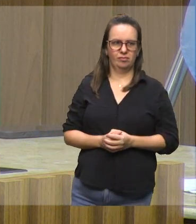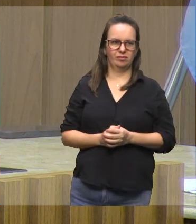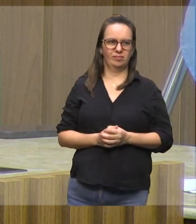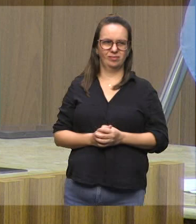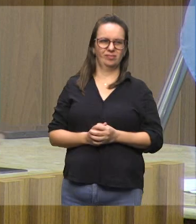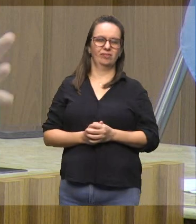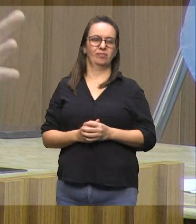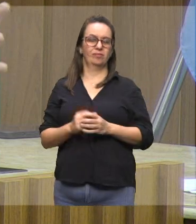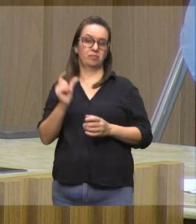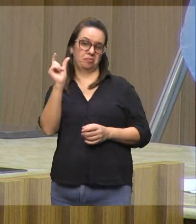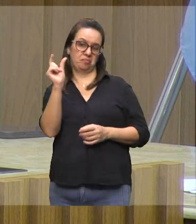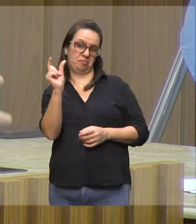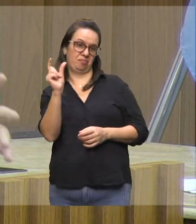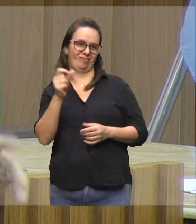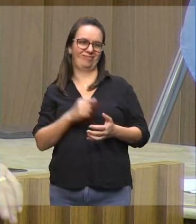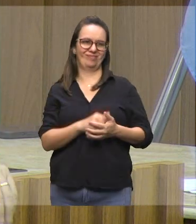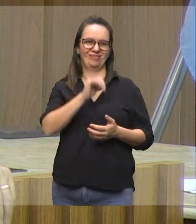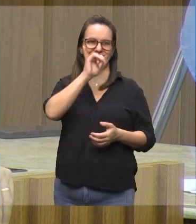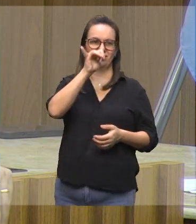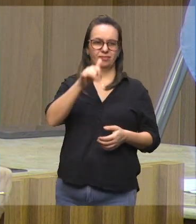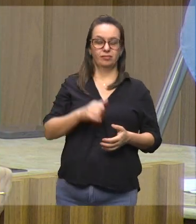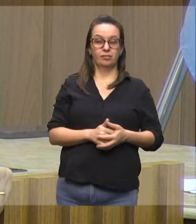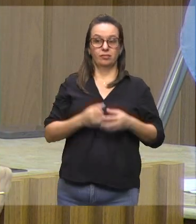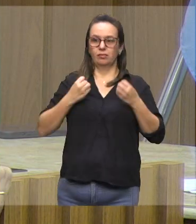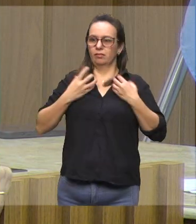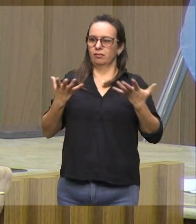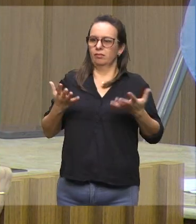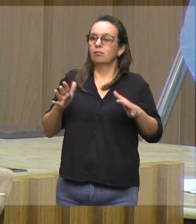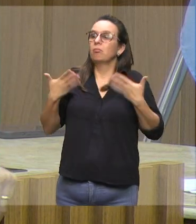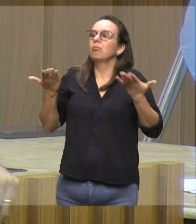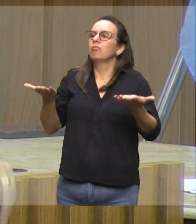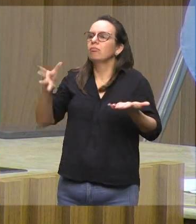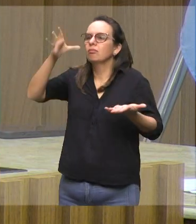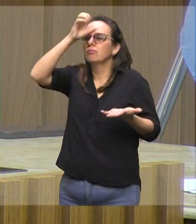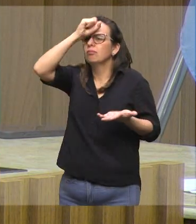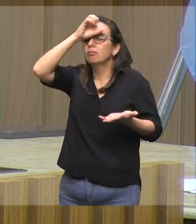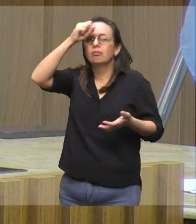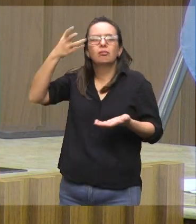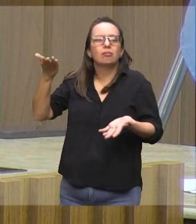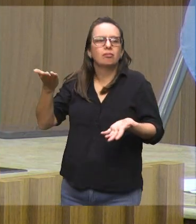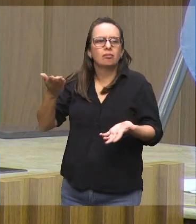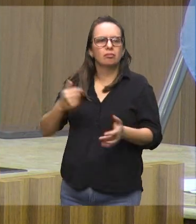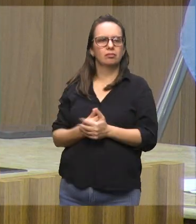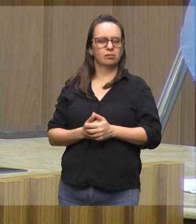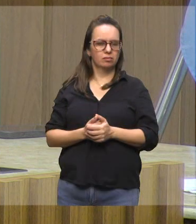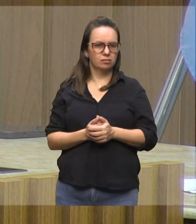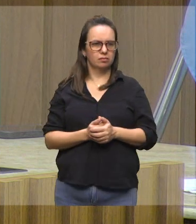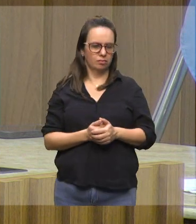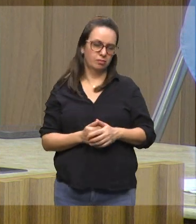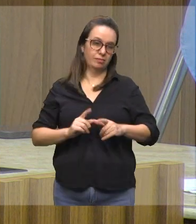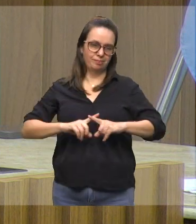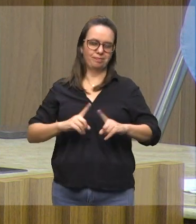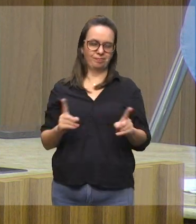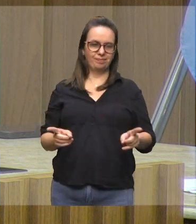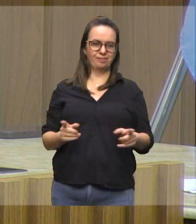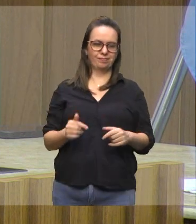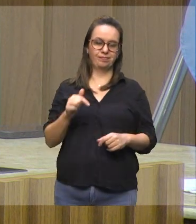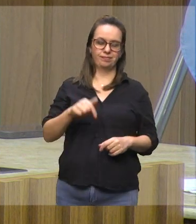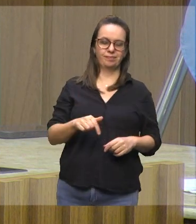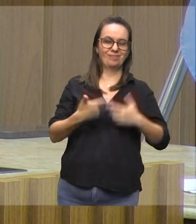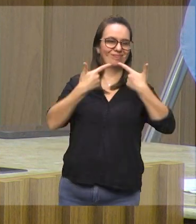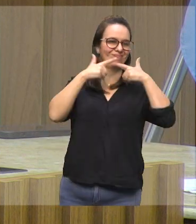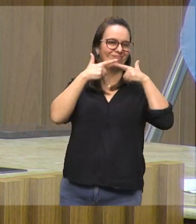chega em casa falando. Fala, nossa, mas onde você viu isso? Onde você aprendeu isso? Né, fazer com que essas situações de bullying na escola